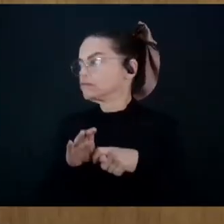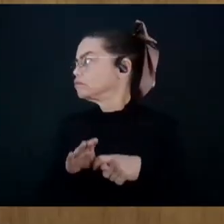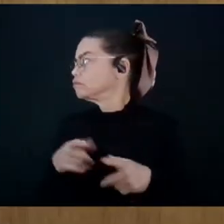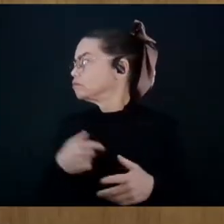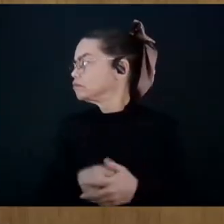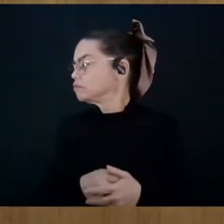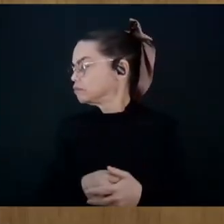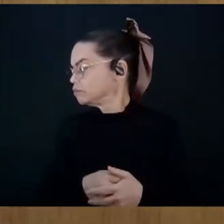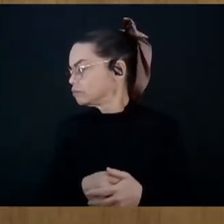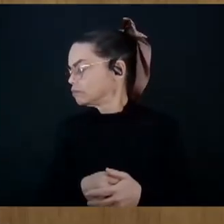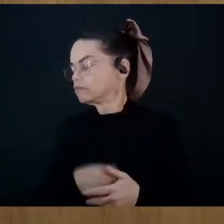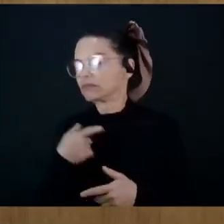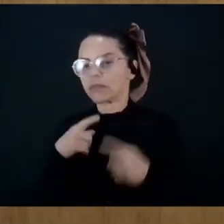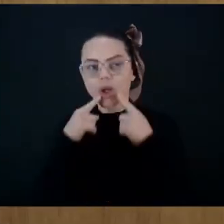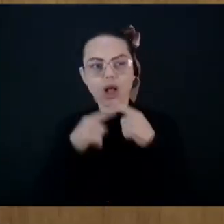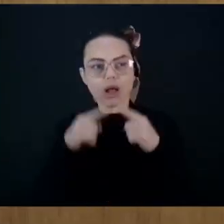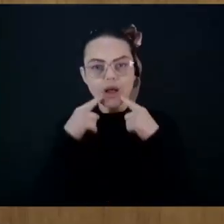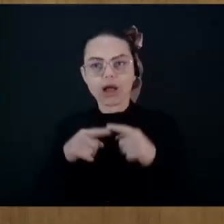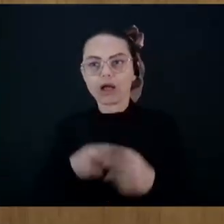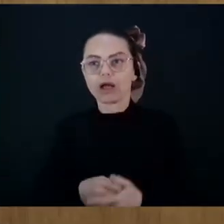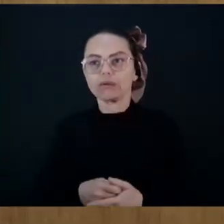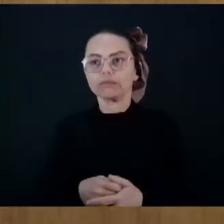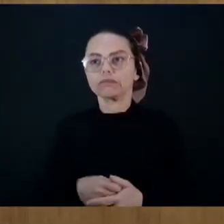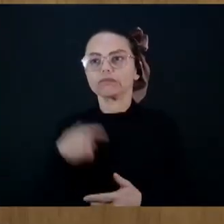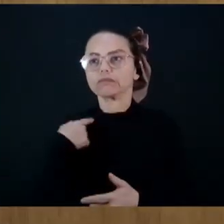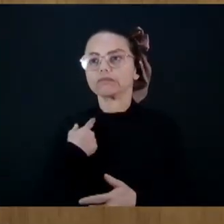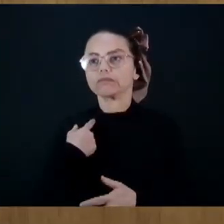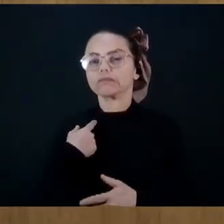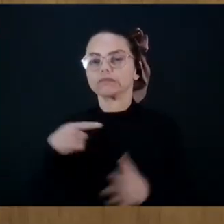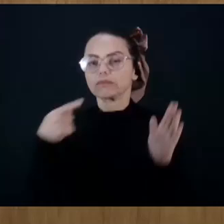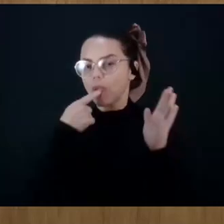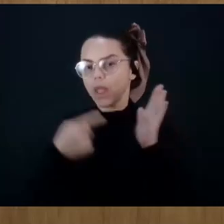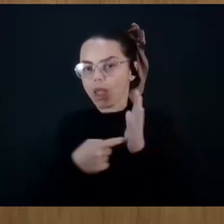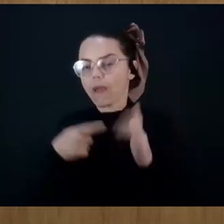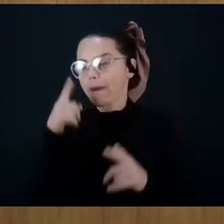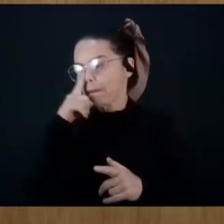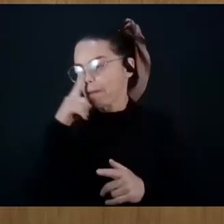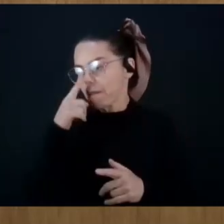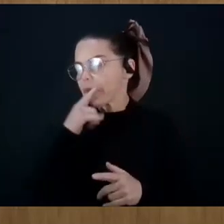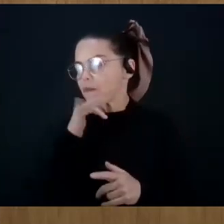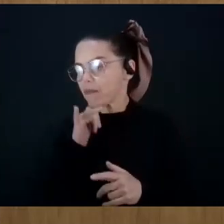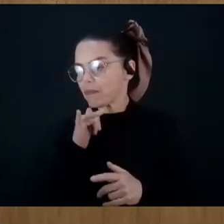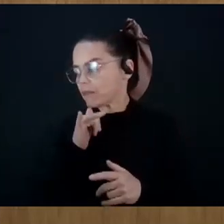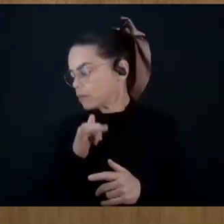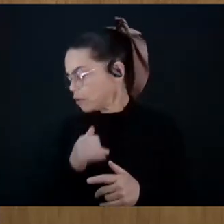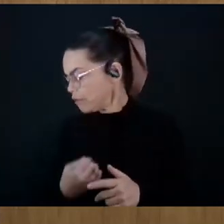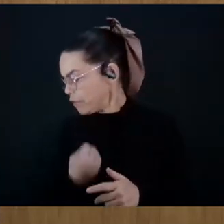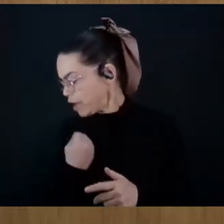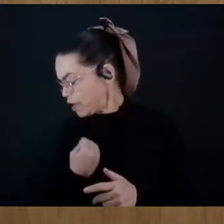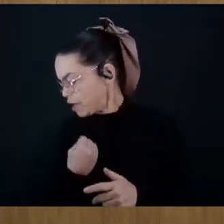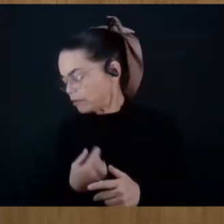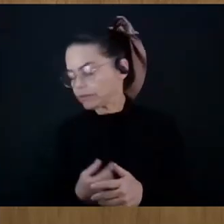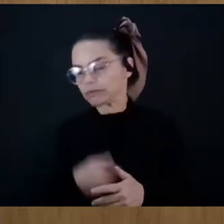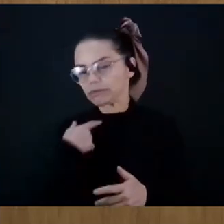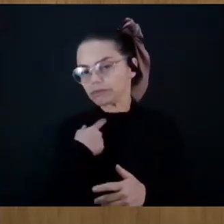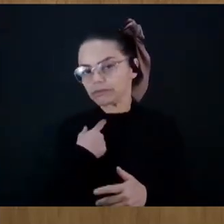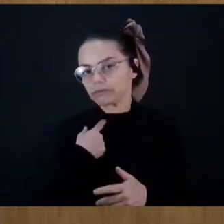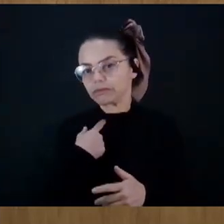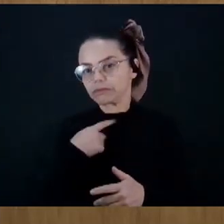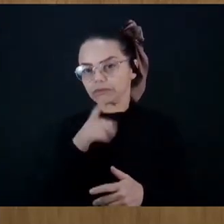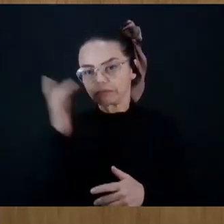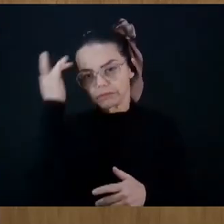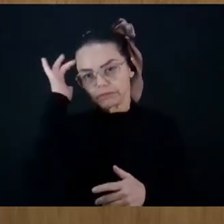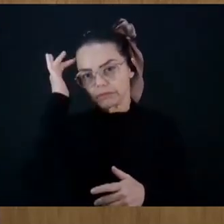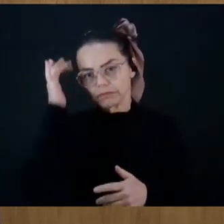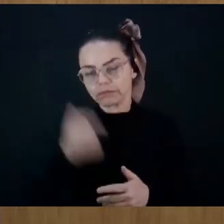das reclamações, das denúncias das mães, dos pais aí, por parte dos funcionários das escolas. Então eu acho que é um balanço positivo, eu